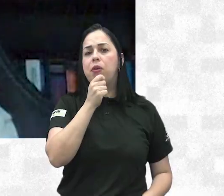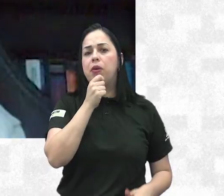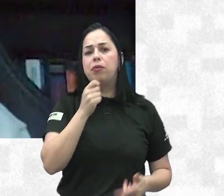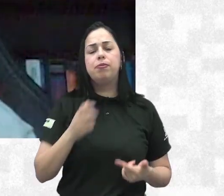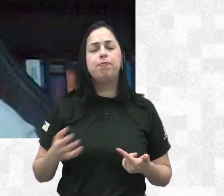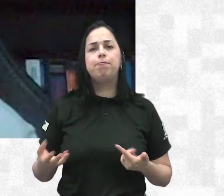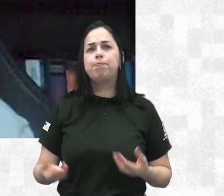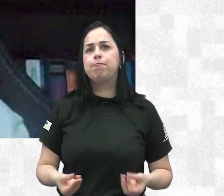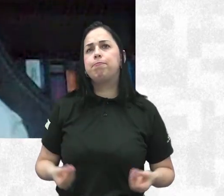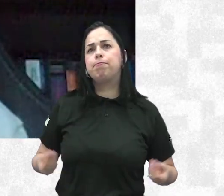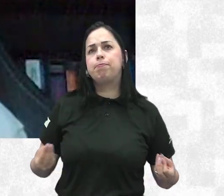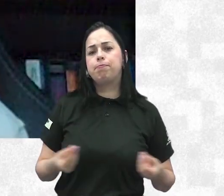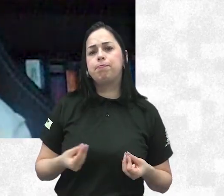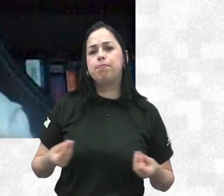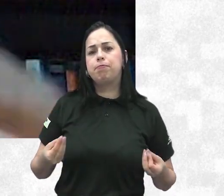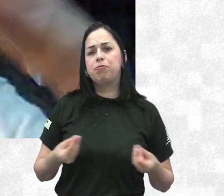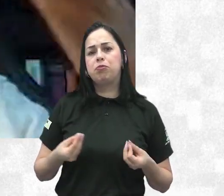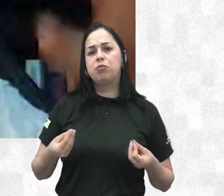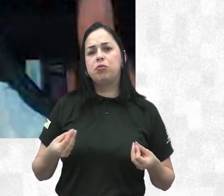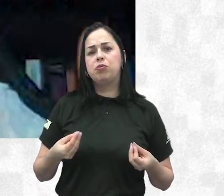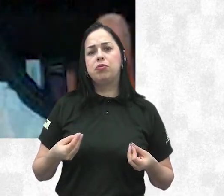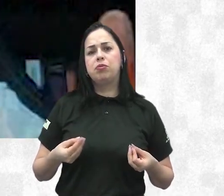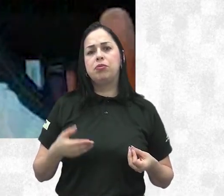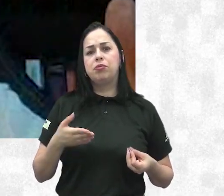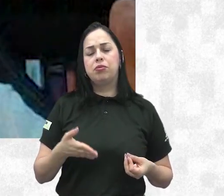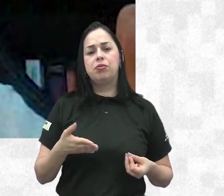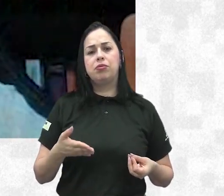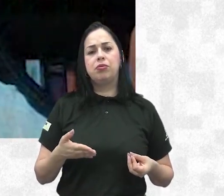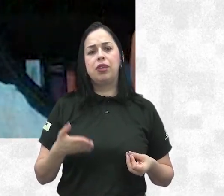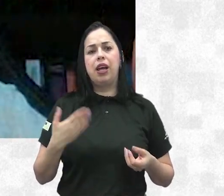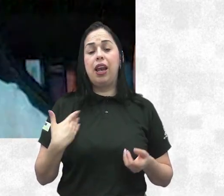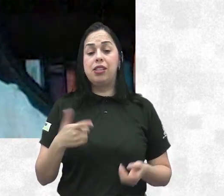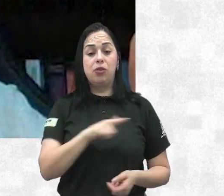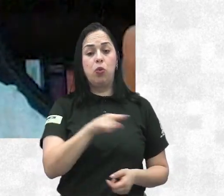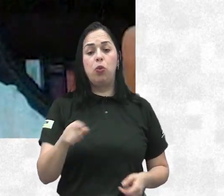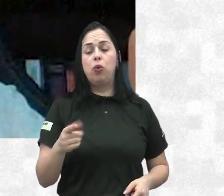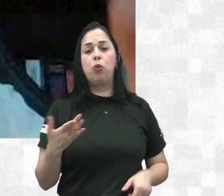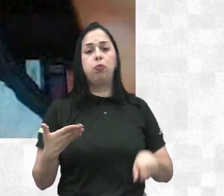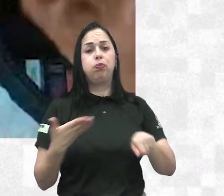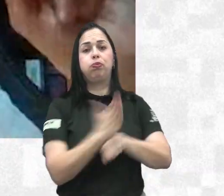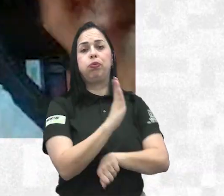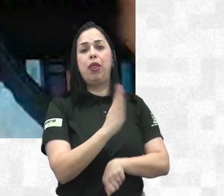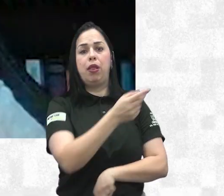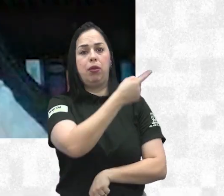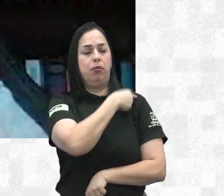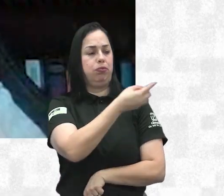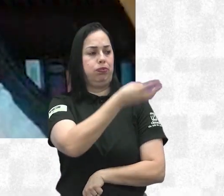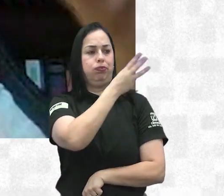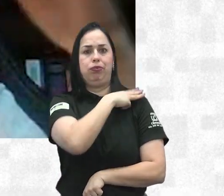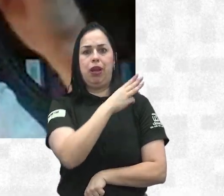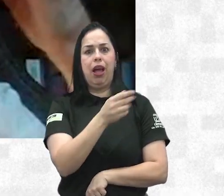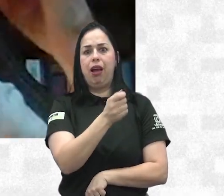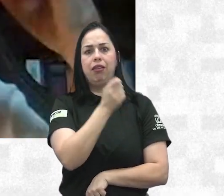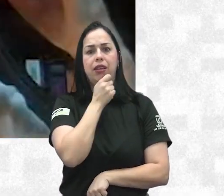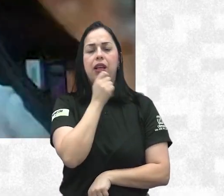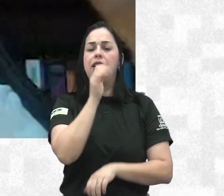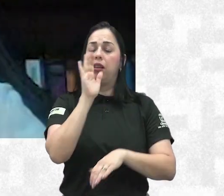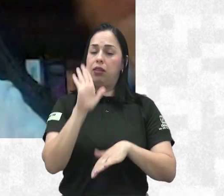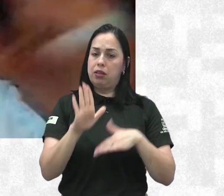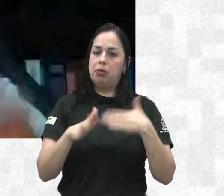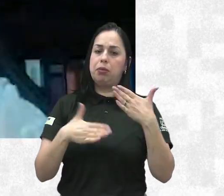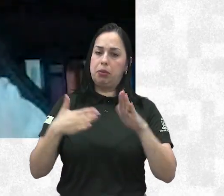concluímos a universalização do acesso no ensino médio, né? E menos ainda de conclusão.